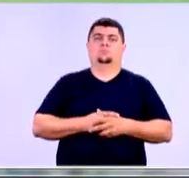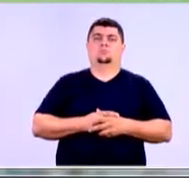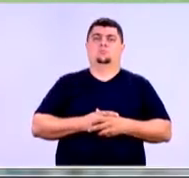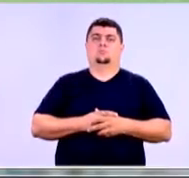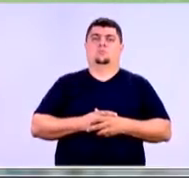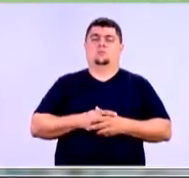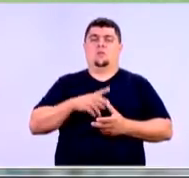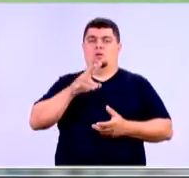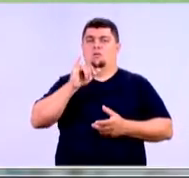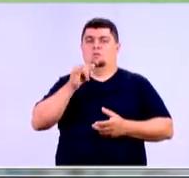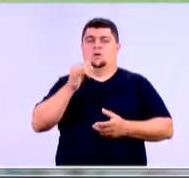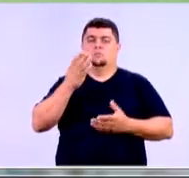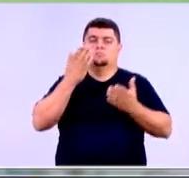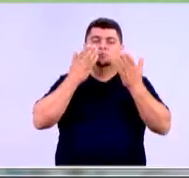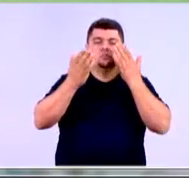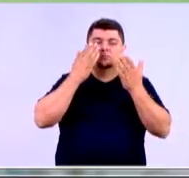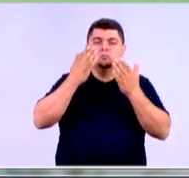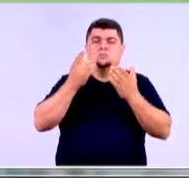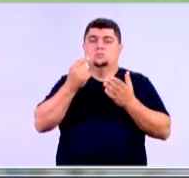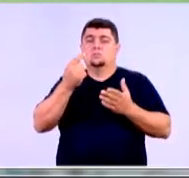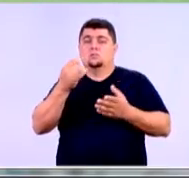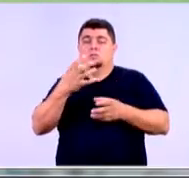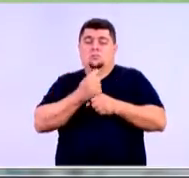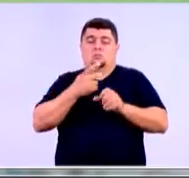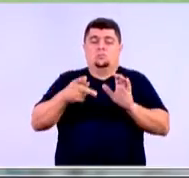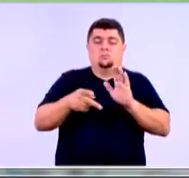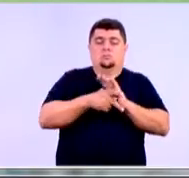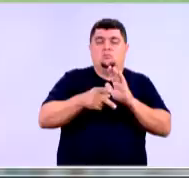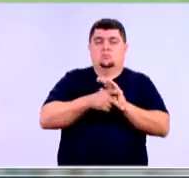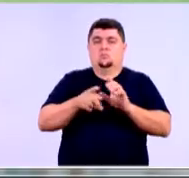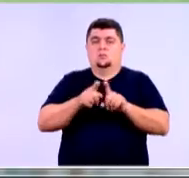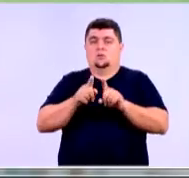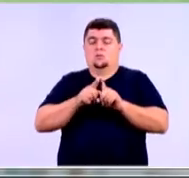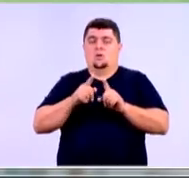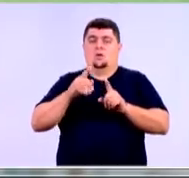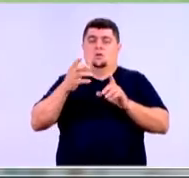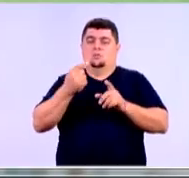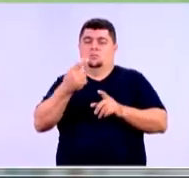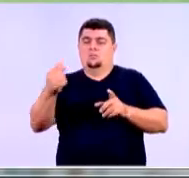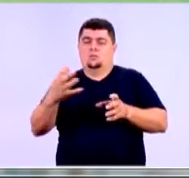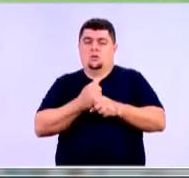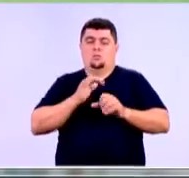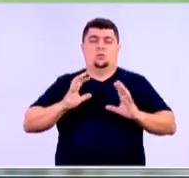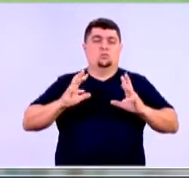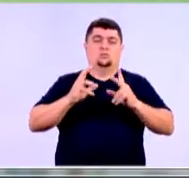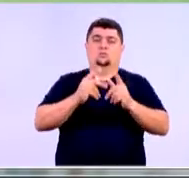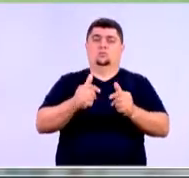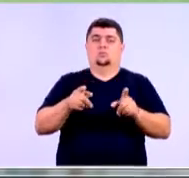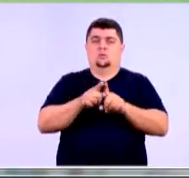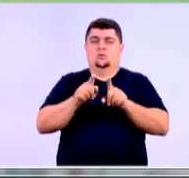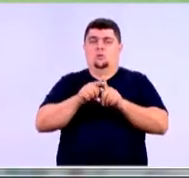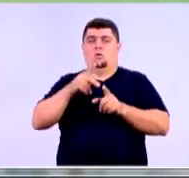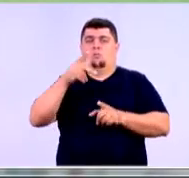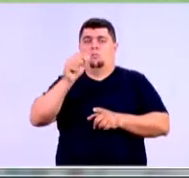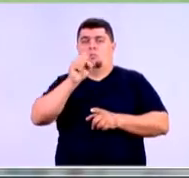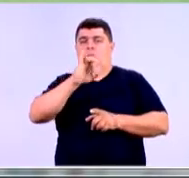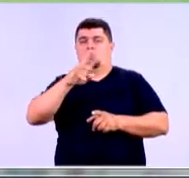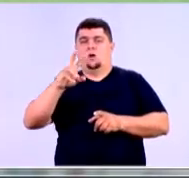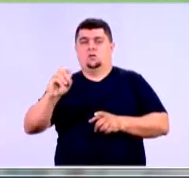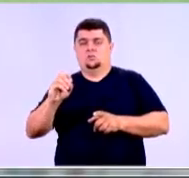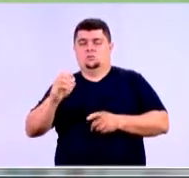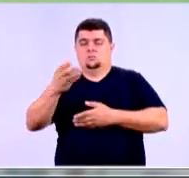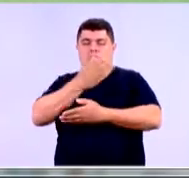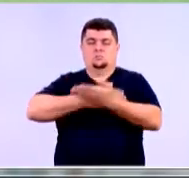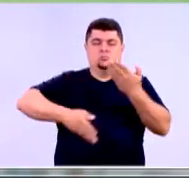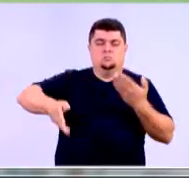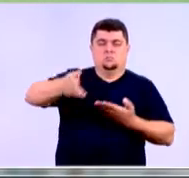Ele vai analisar o seu capital próprio, né? O seu capital total e analisar também o seu passivo circulante. Então, ela vai estar